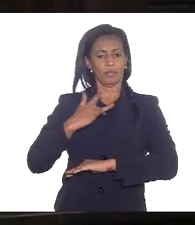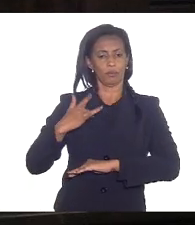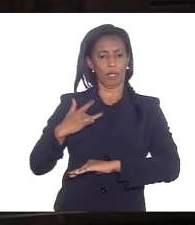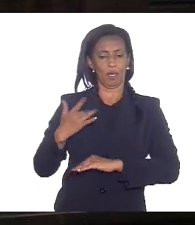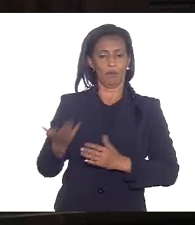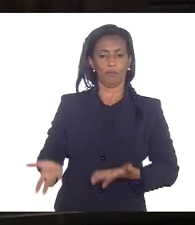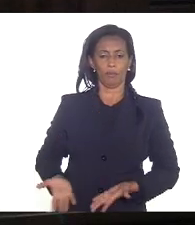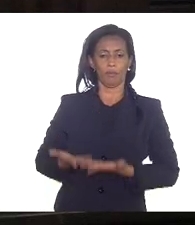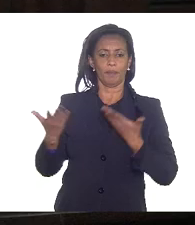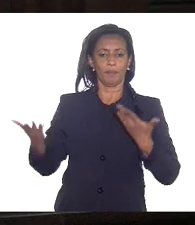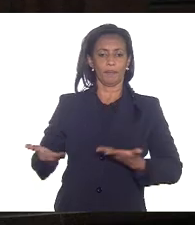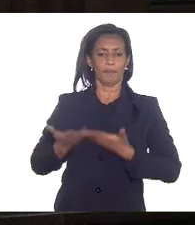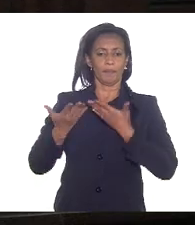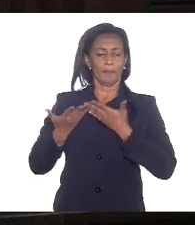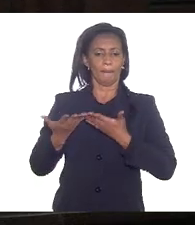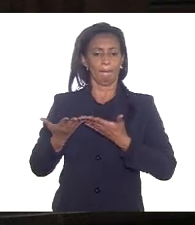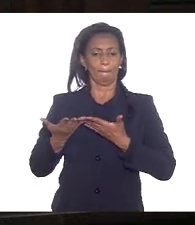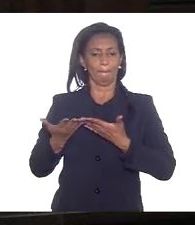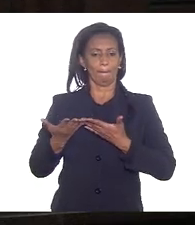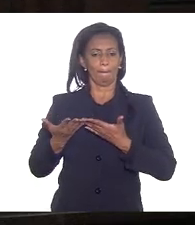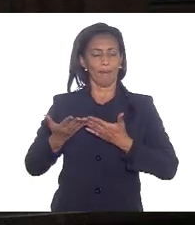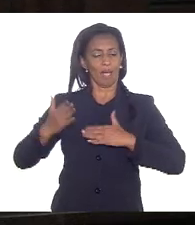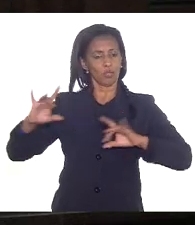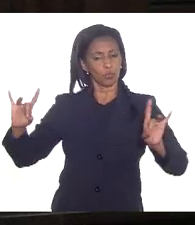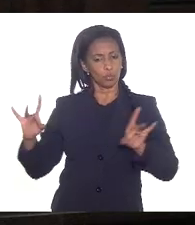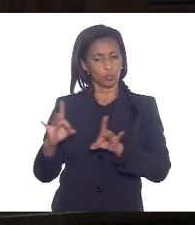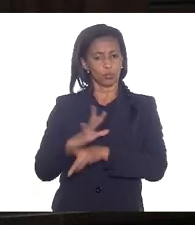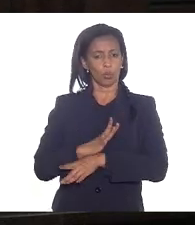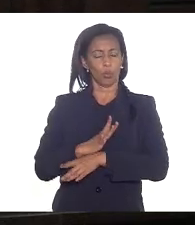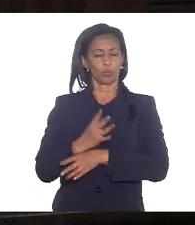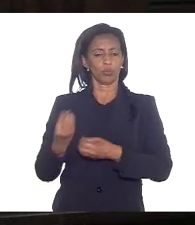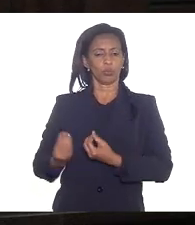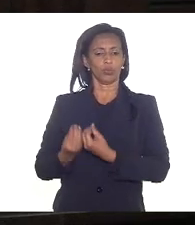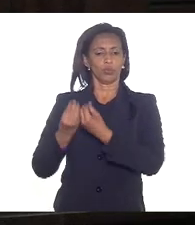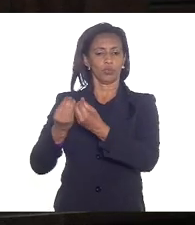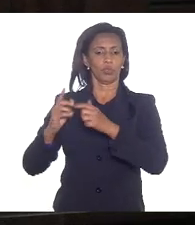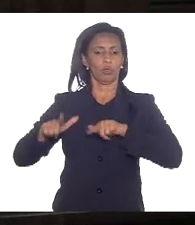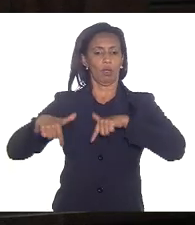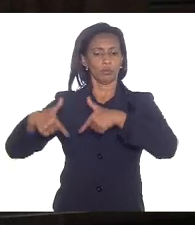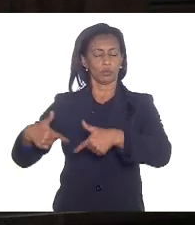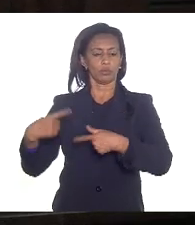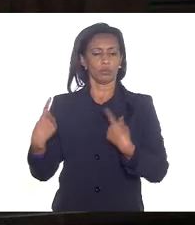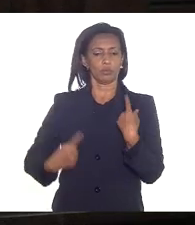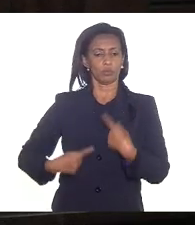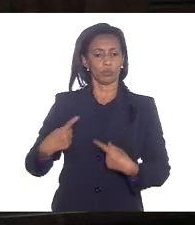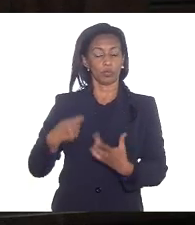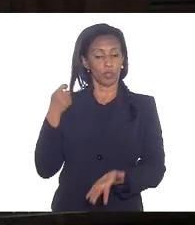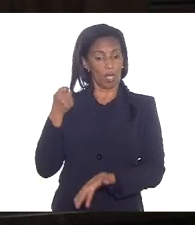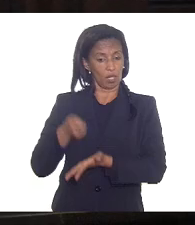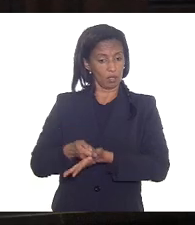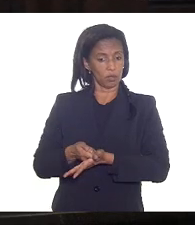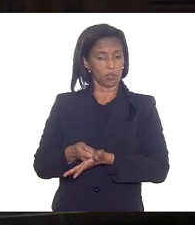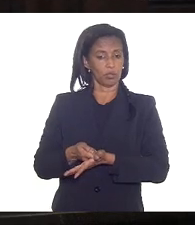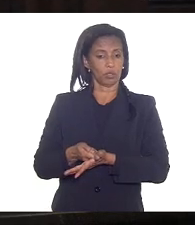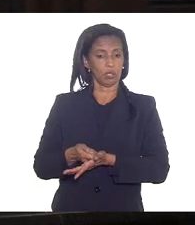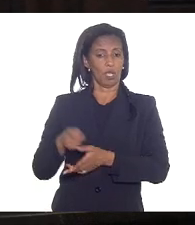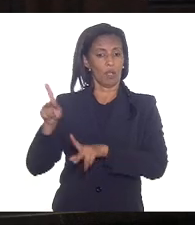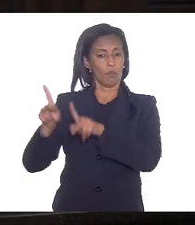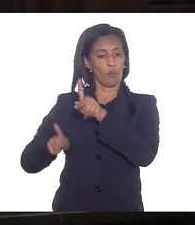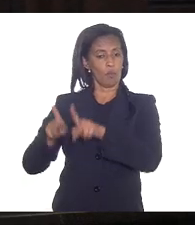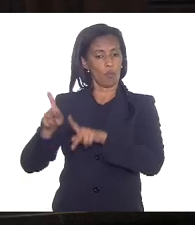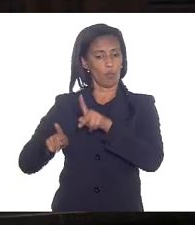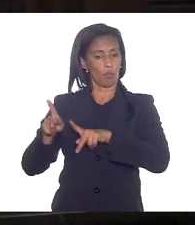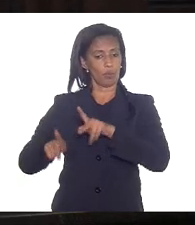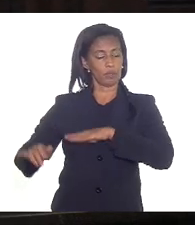o rio mais mais capaz de gerir as suas políticas e garantir à população